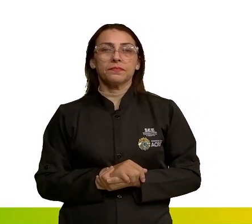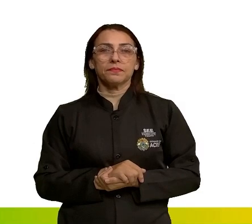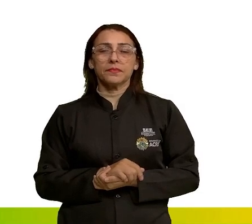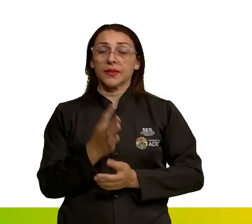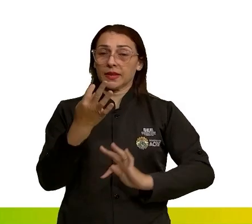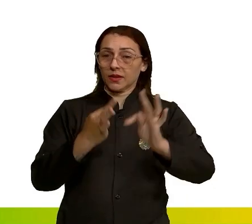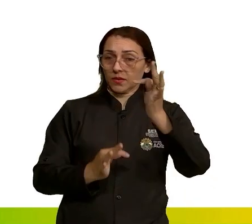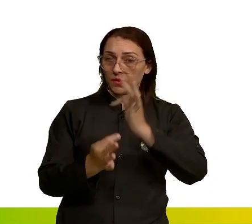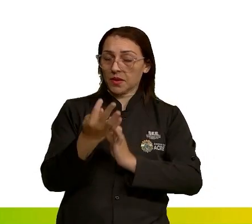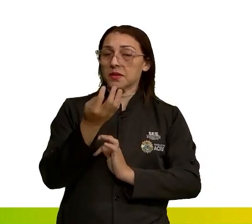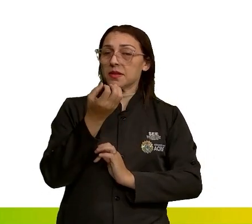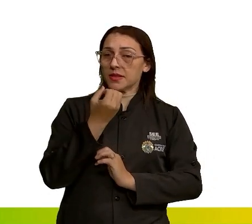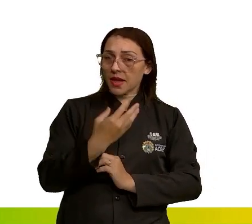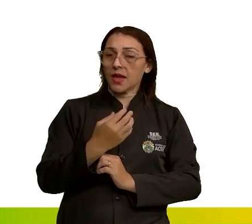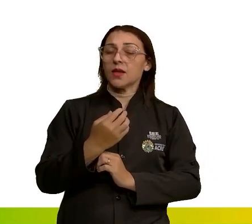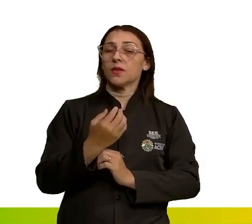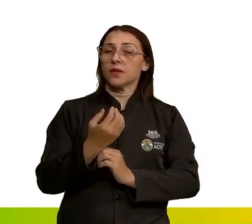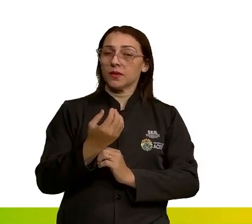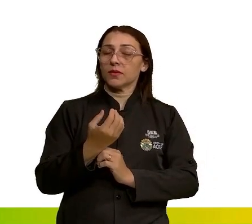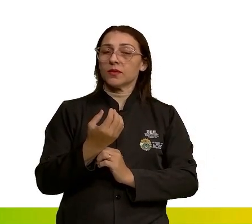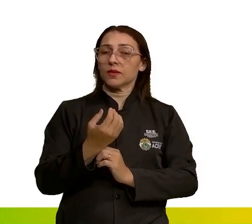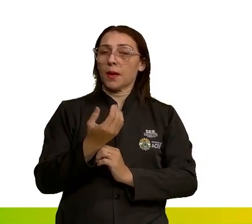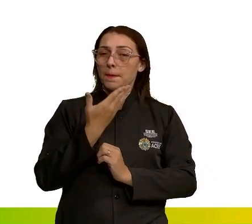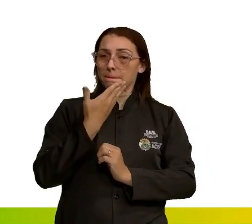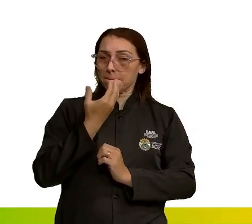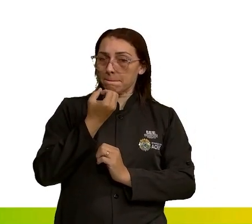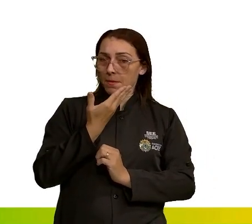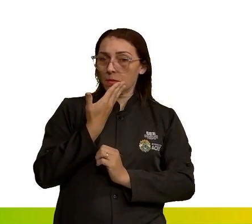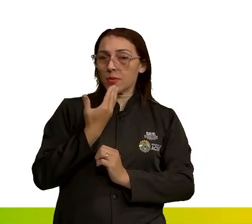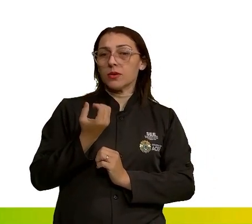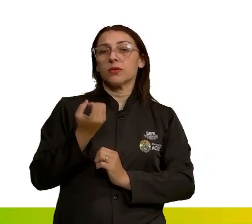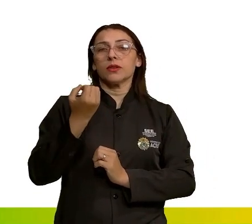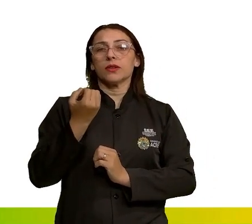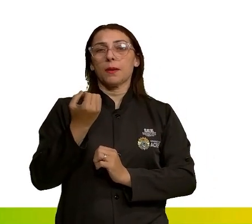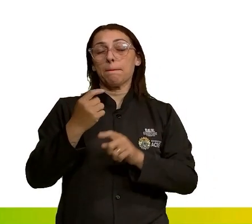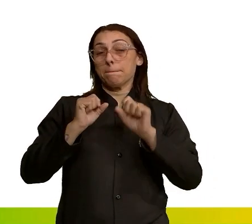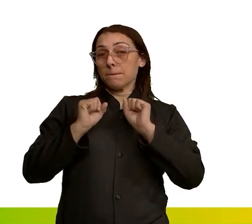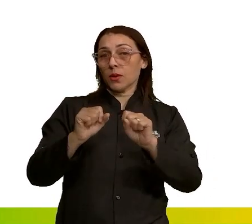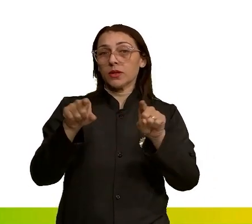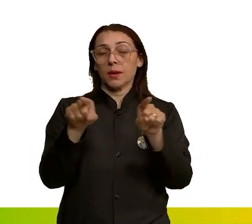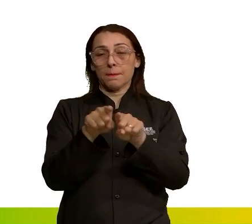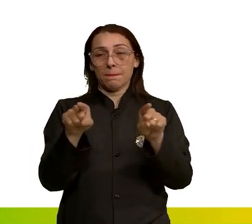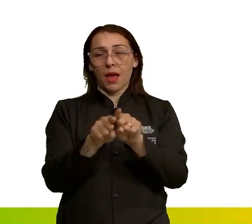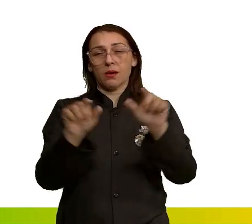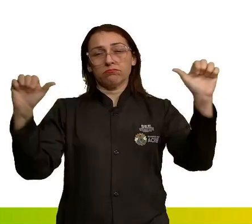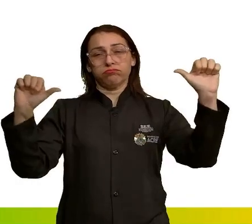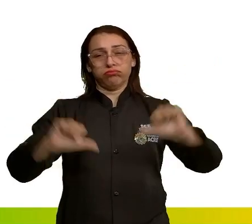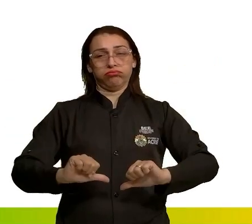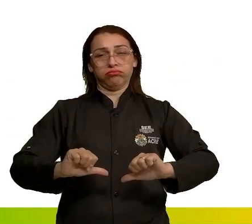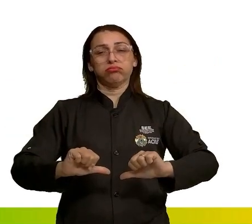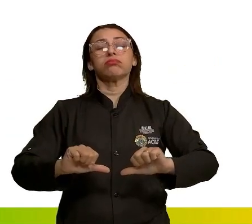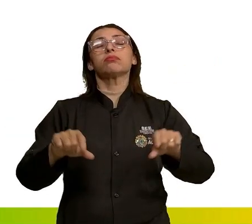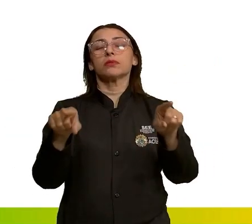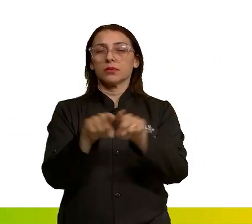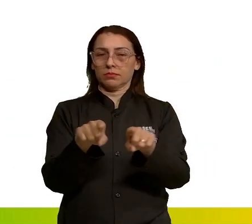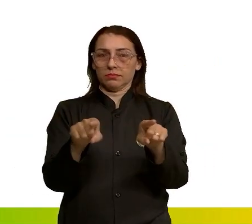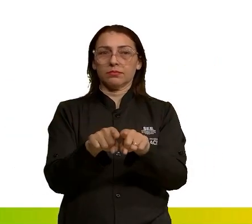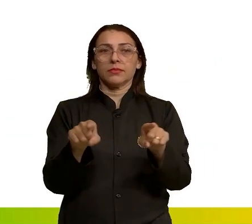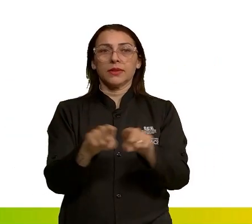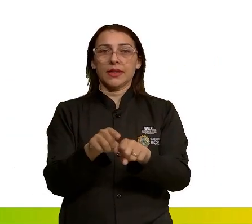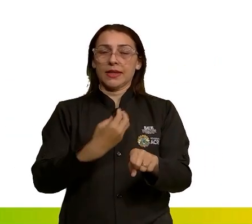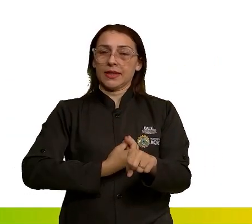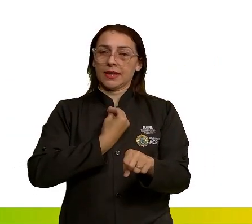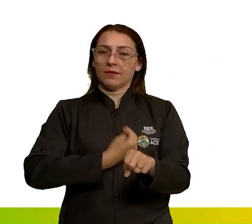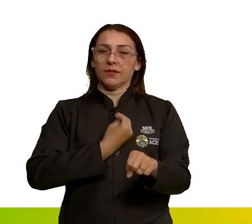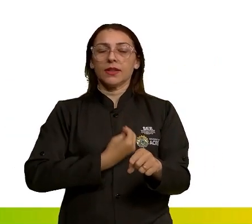A tecnologia, apesar de seus benefícios, pode ter efeitos negativos na